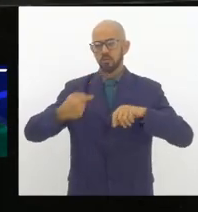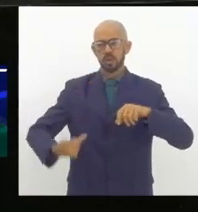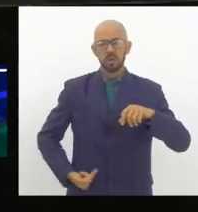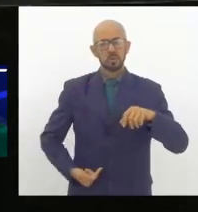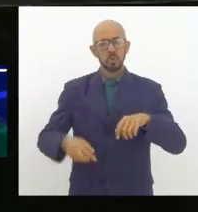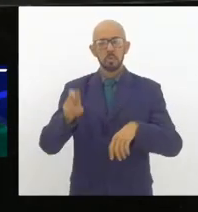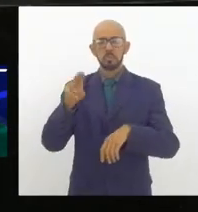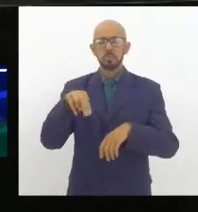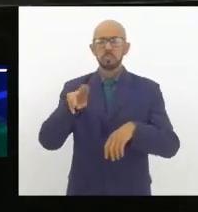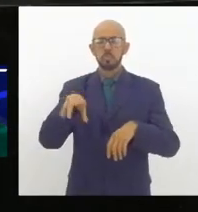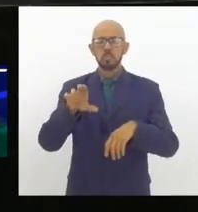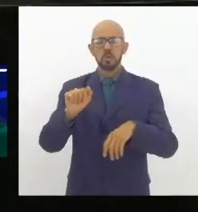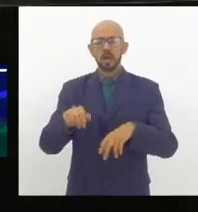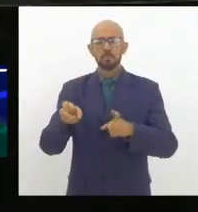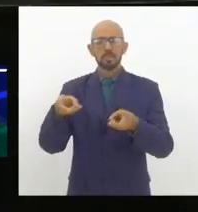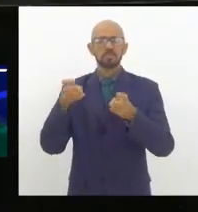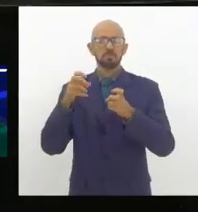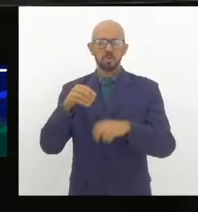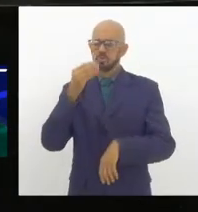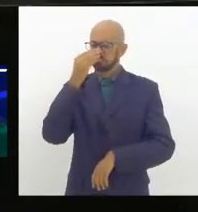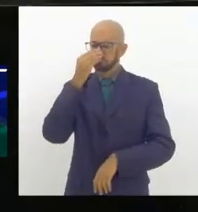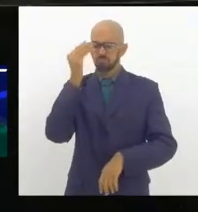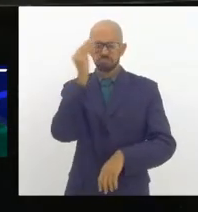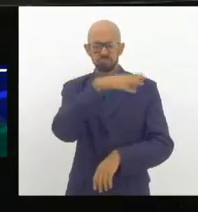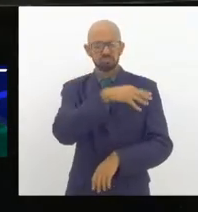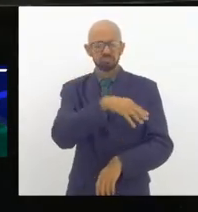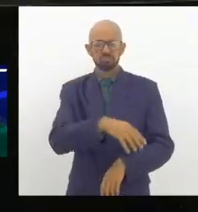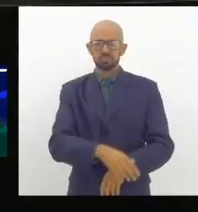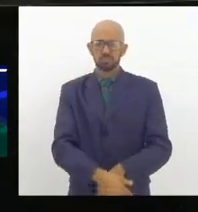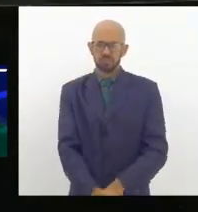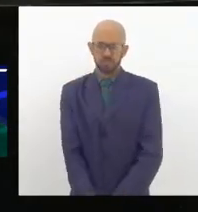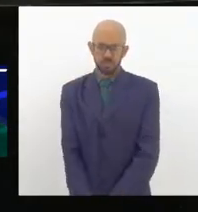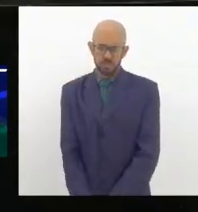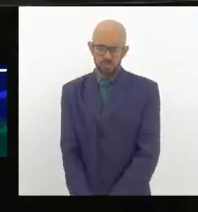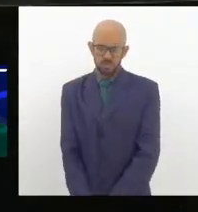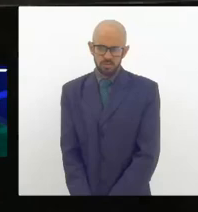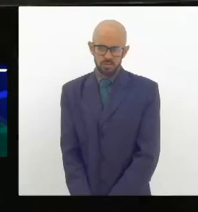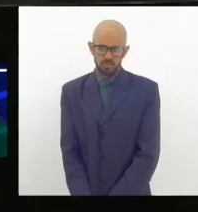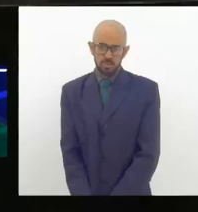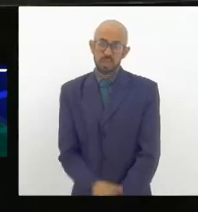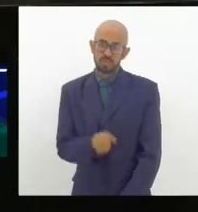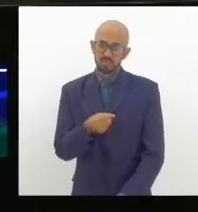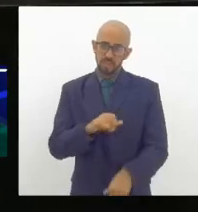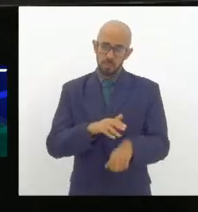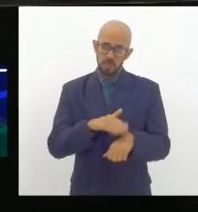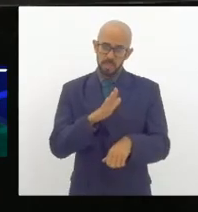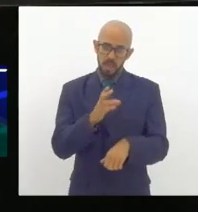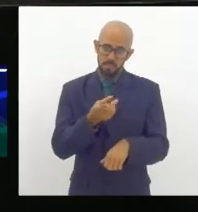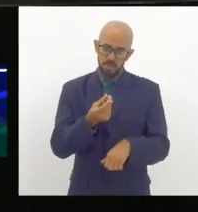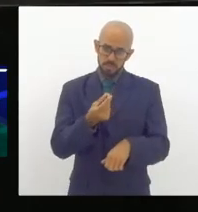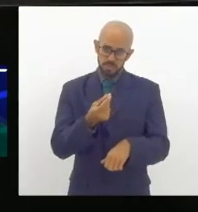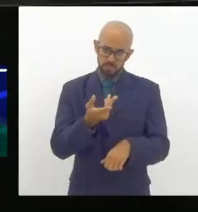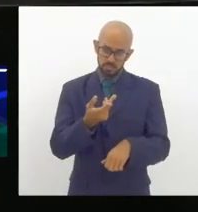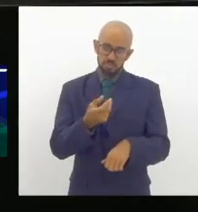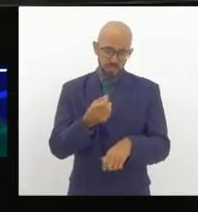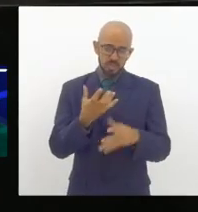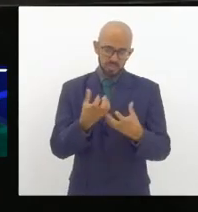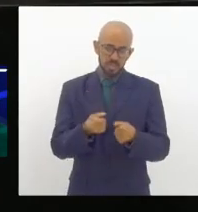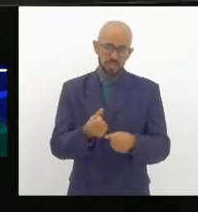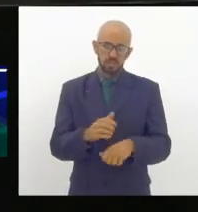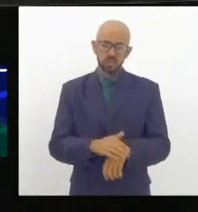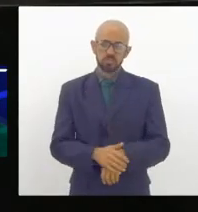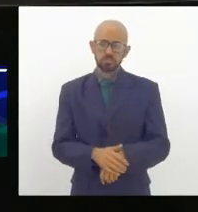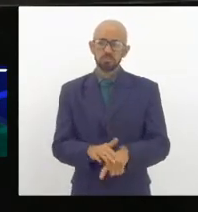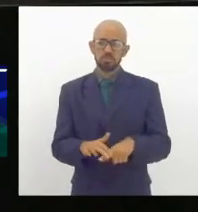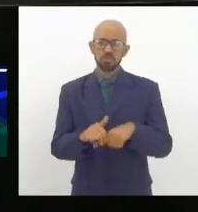nunca ficou sensível essa causa cagou e andou para o sistema Ferroviário se aumentar a passagem é o que ele mais queria tanto